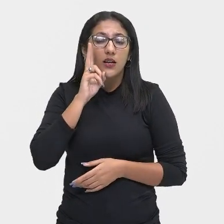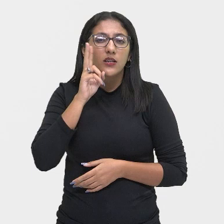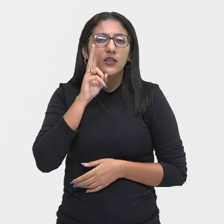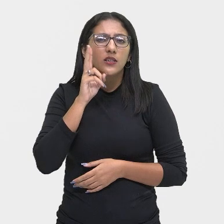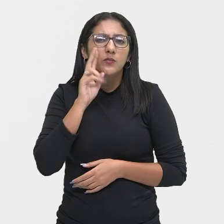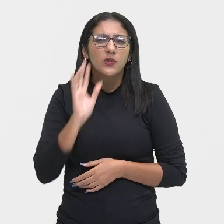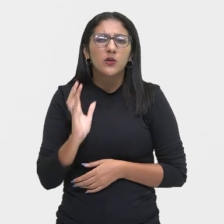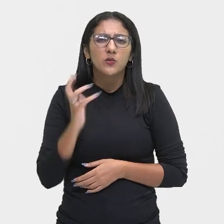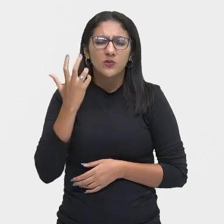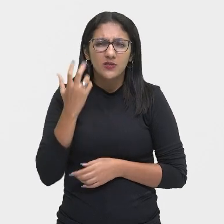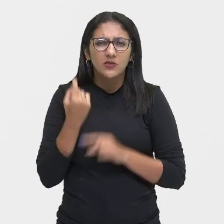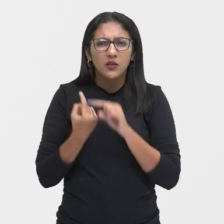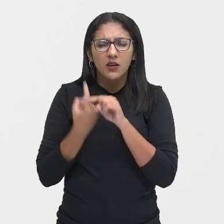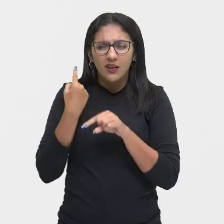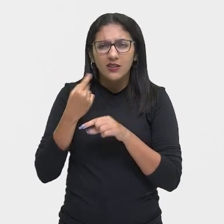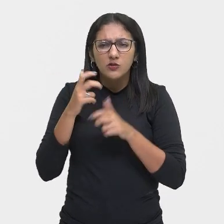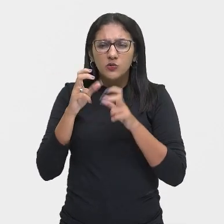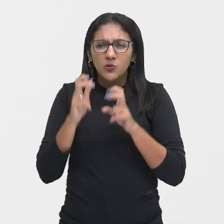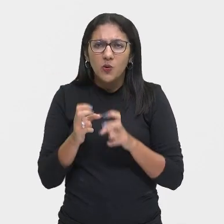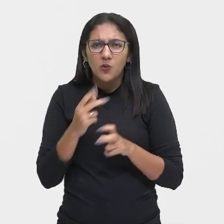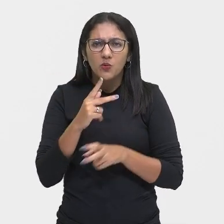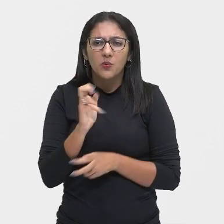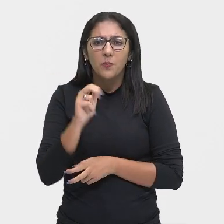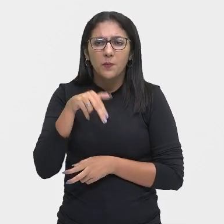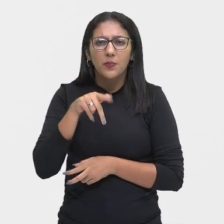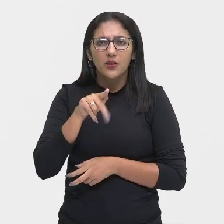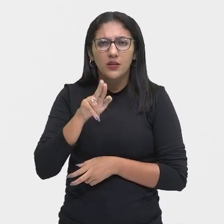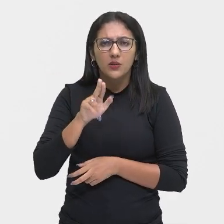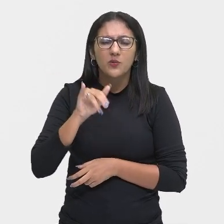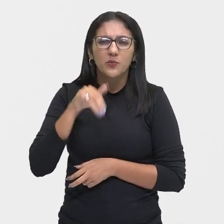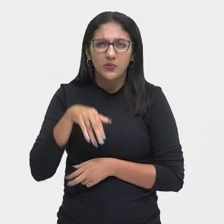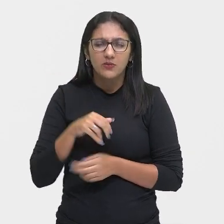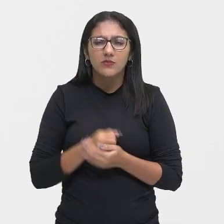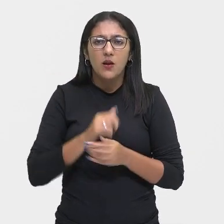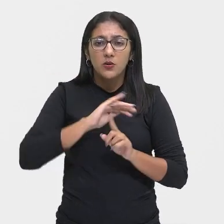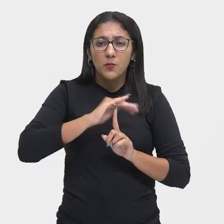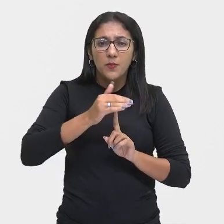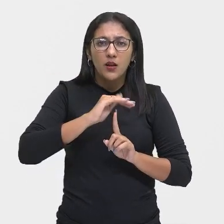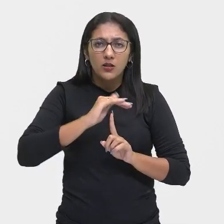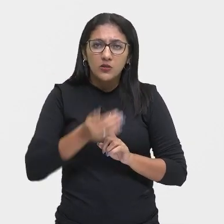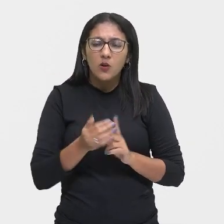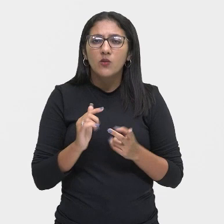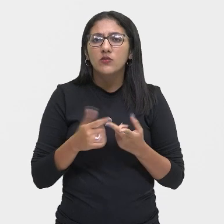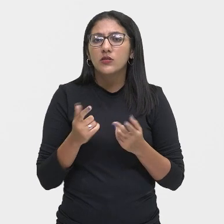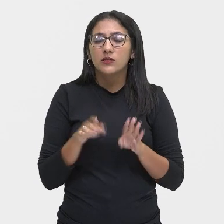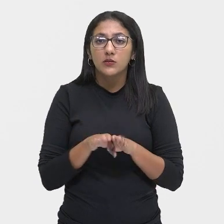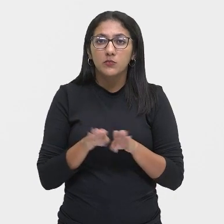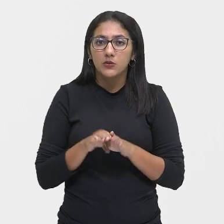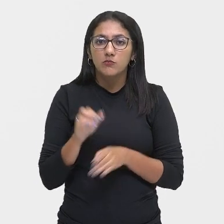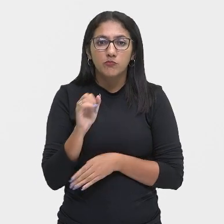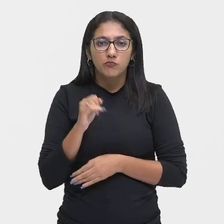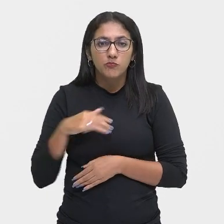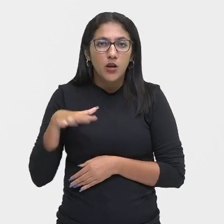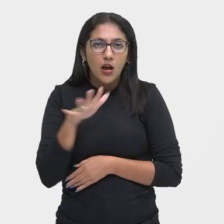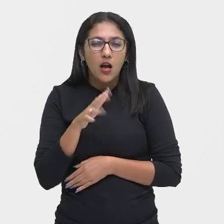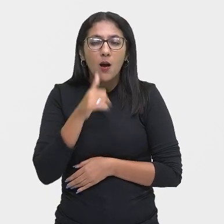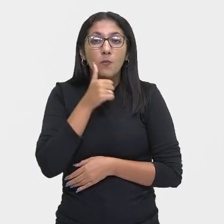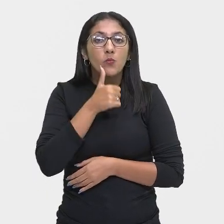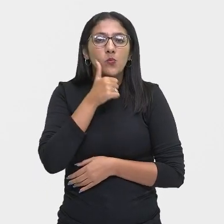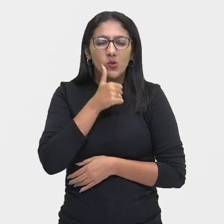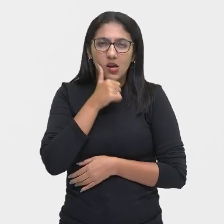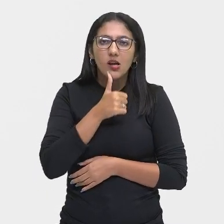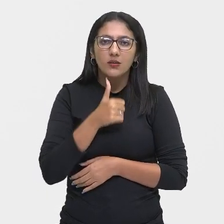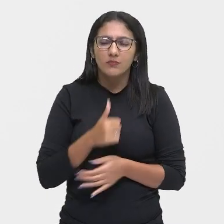do Pinguim? No caso dos pedófilos e as mulheres em geral. Então, ele